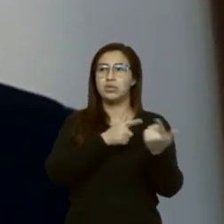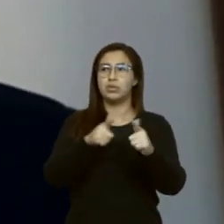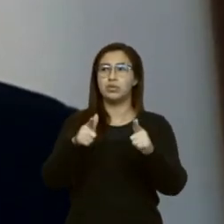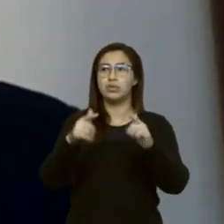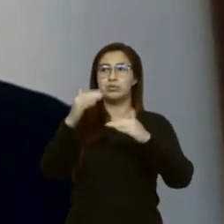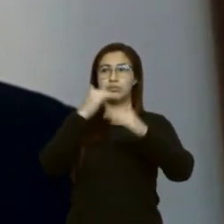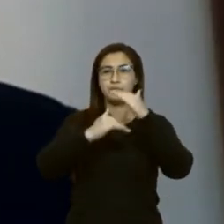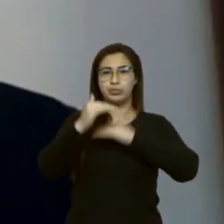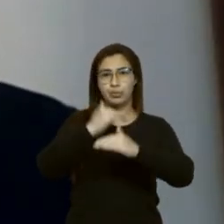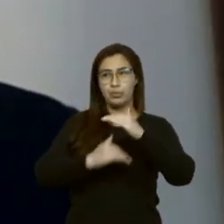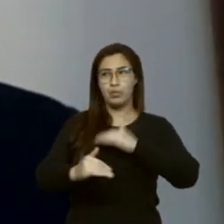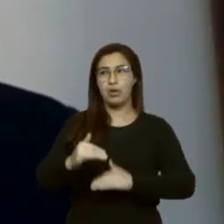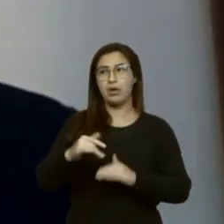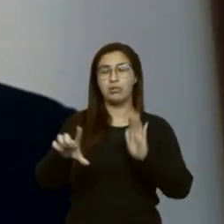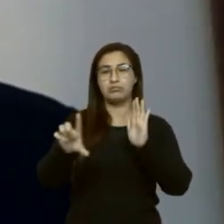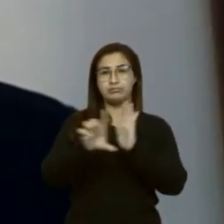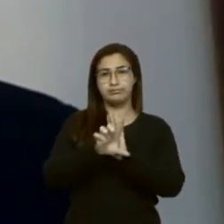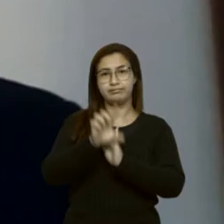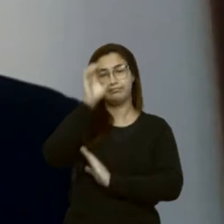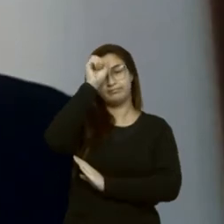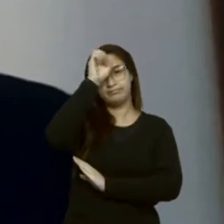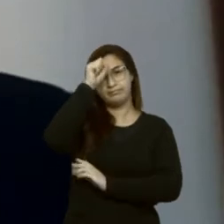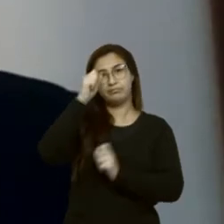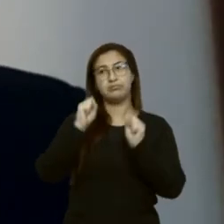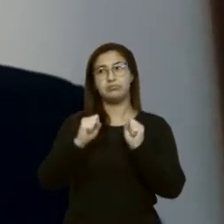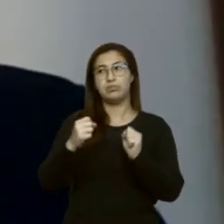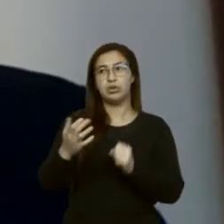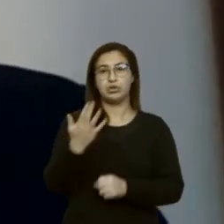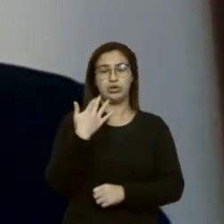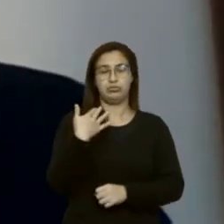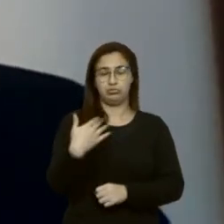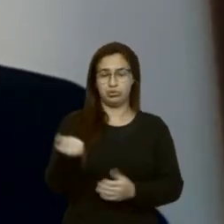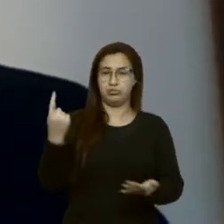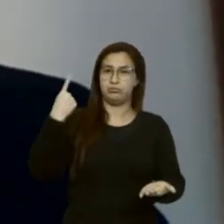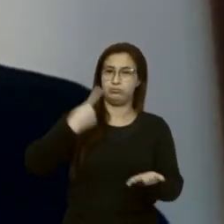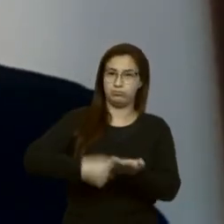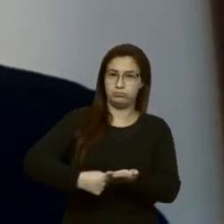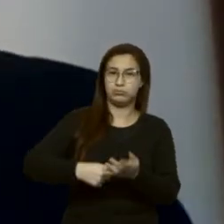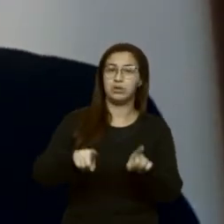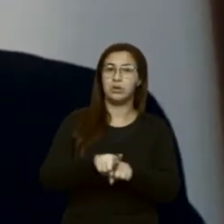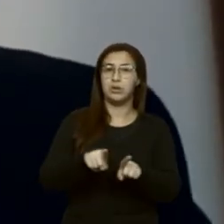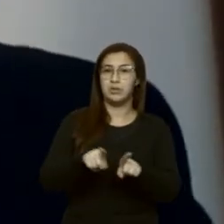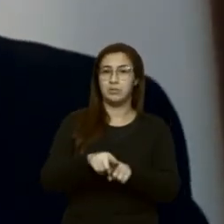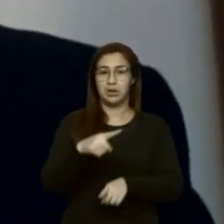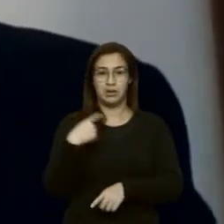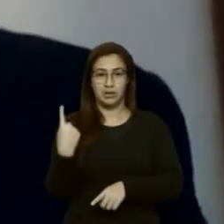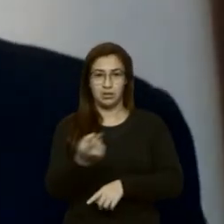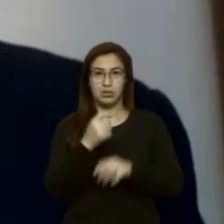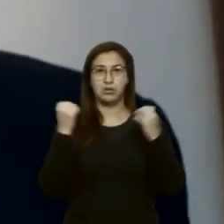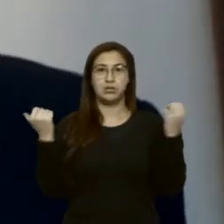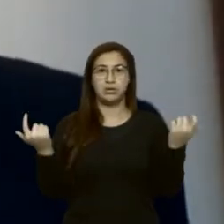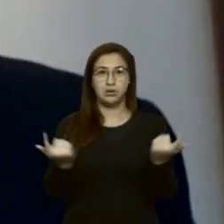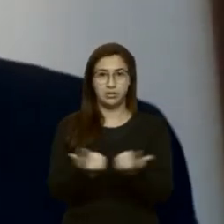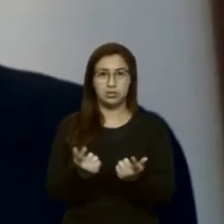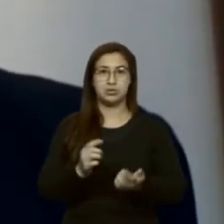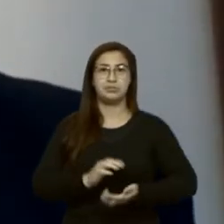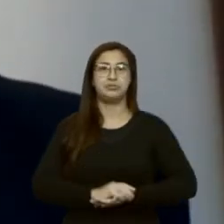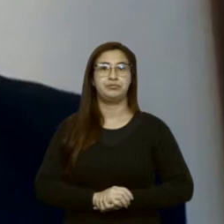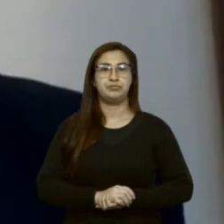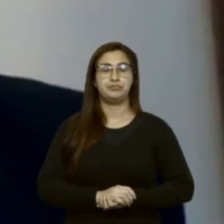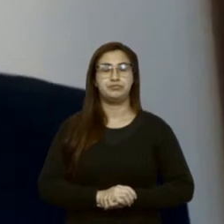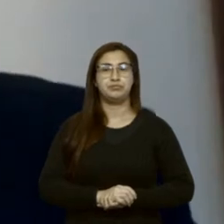aprendiz. Contem com meu apoio e certamente com o apoio desse parlamento.